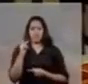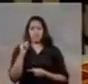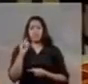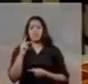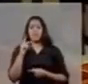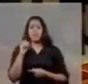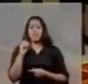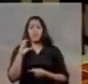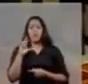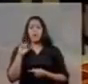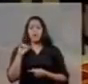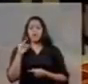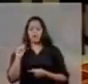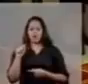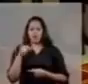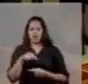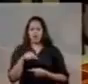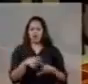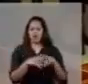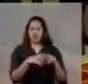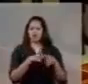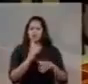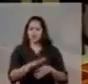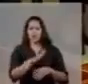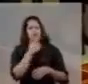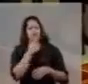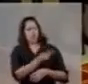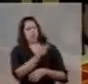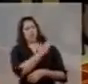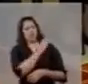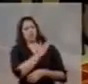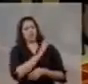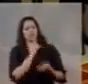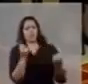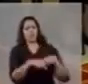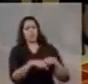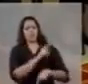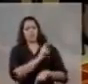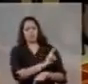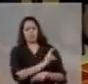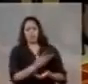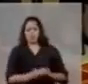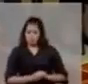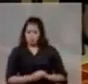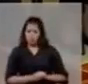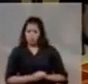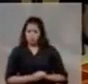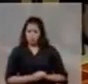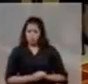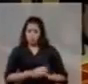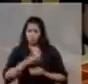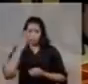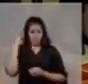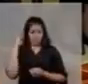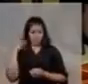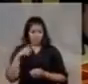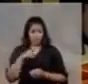tratando aqui do que esta corte já chamou de racismo religioso. O Brasil tem o